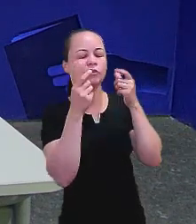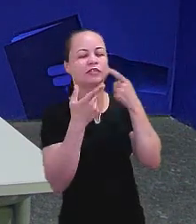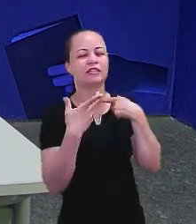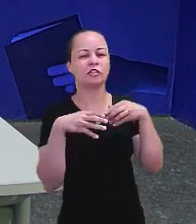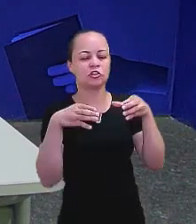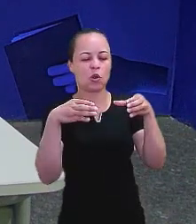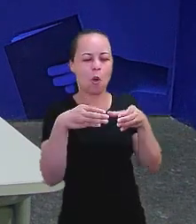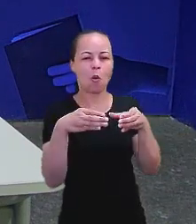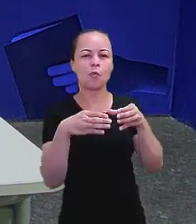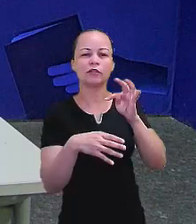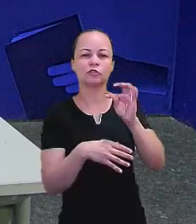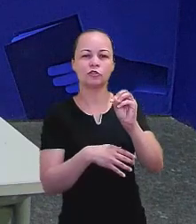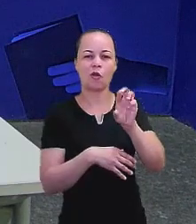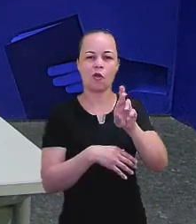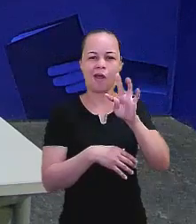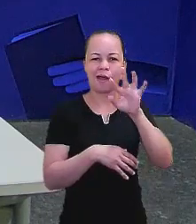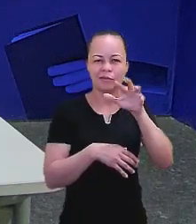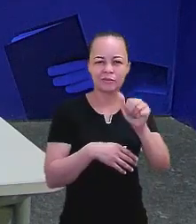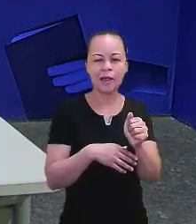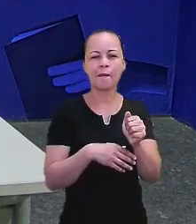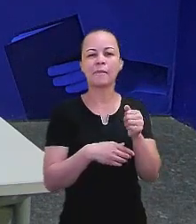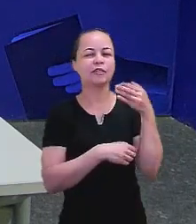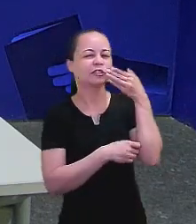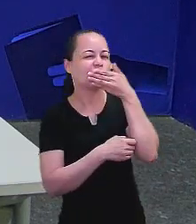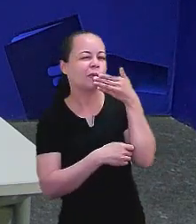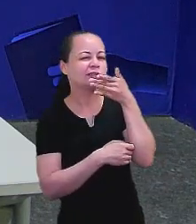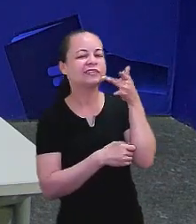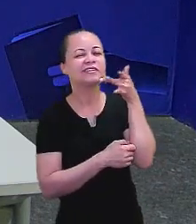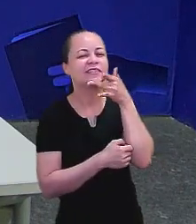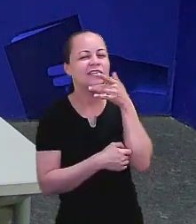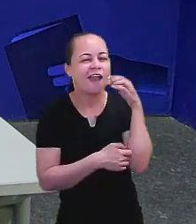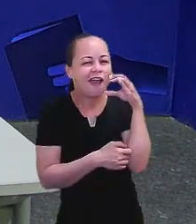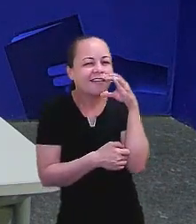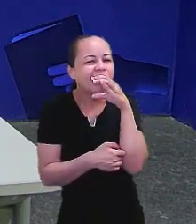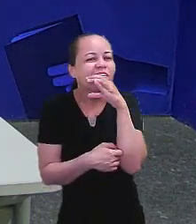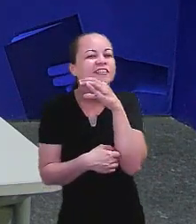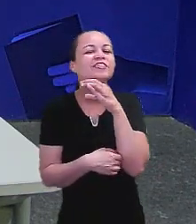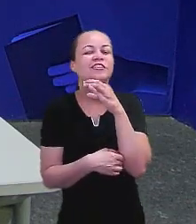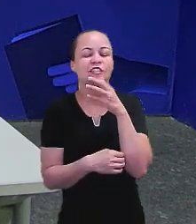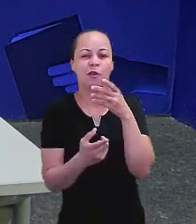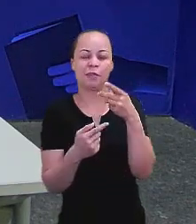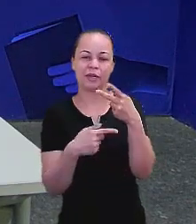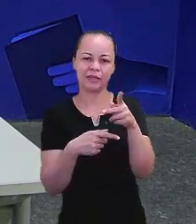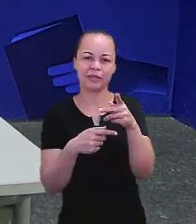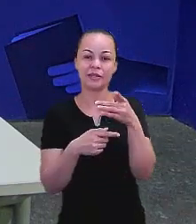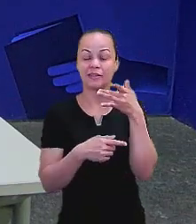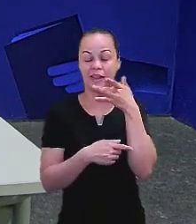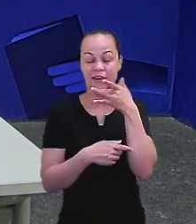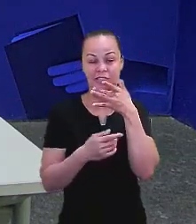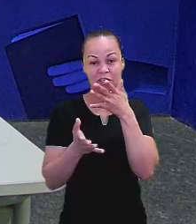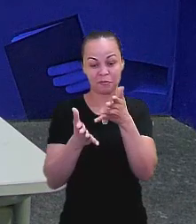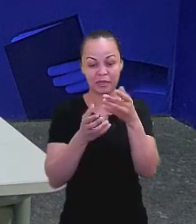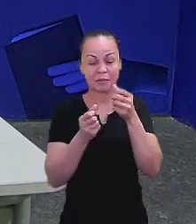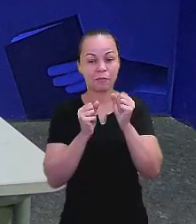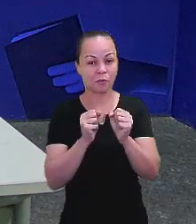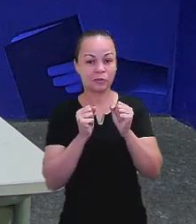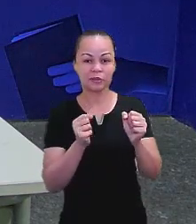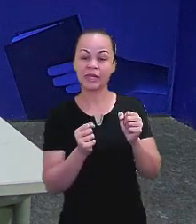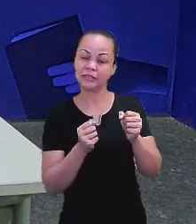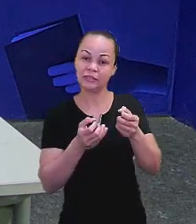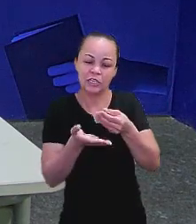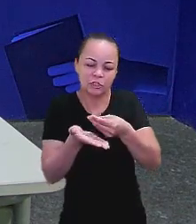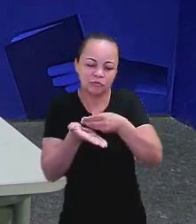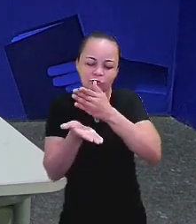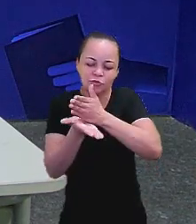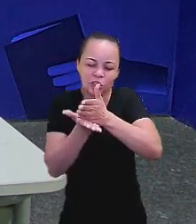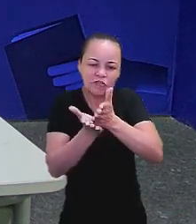bem docinha e quentinha, deliciosa, para que ela pudesse dividir com todos que estivessem próximo.